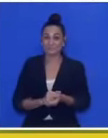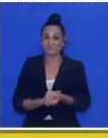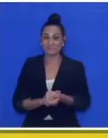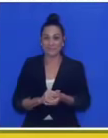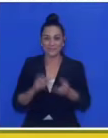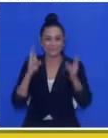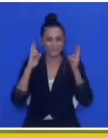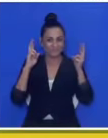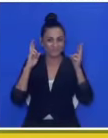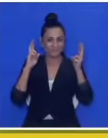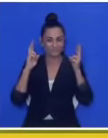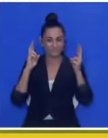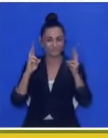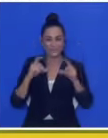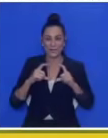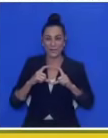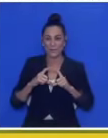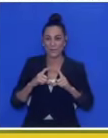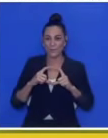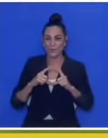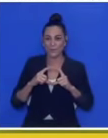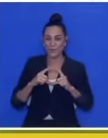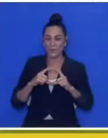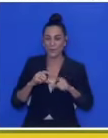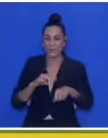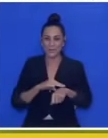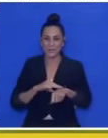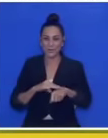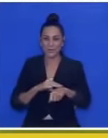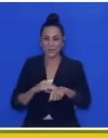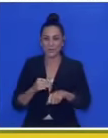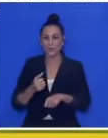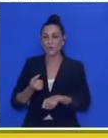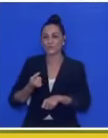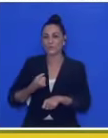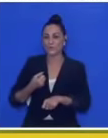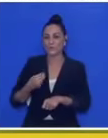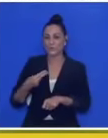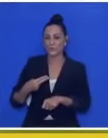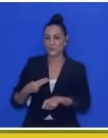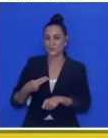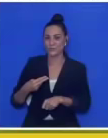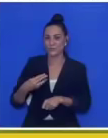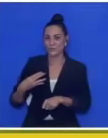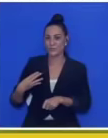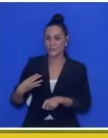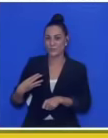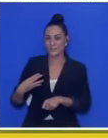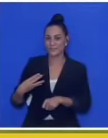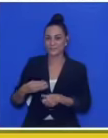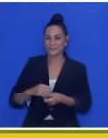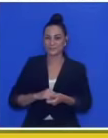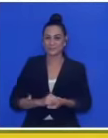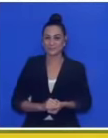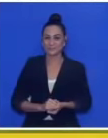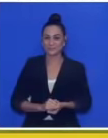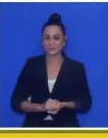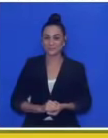Vem sorte. Bola marrom, número 24. Marrom